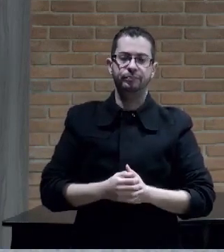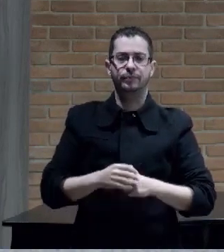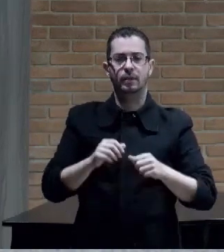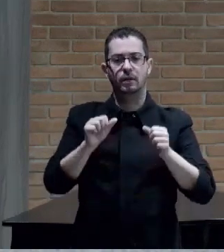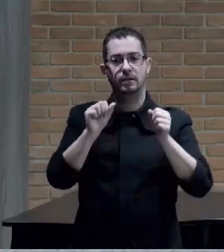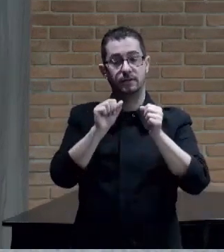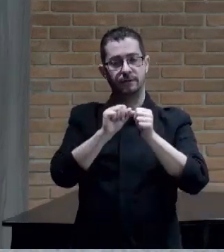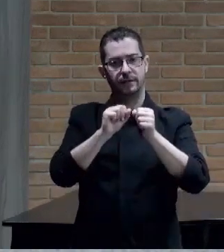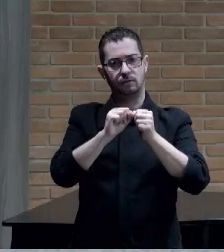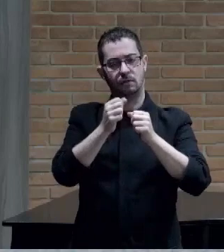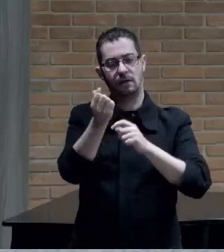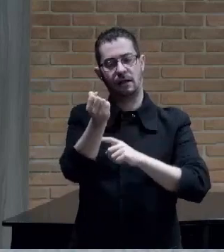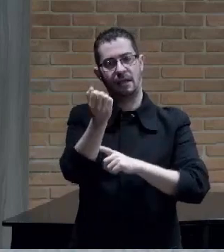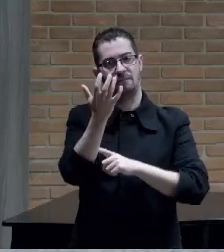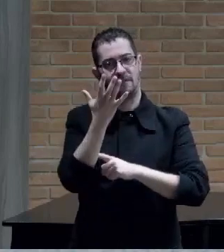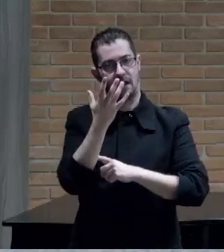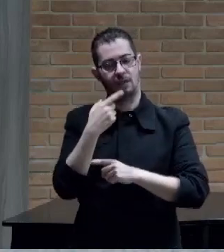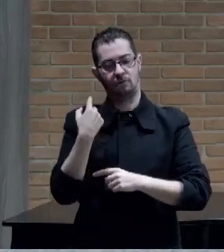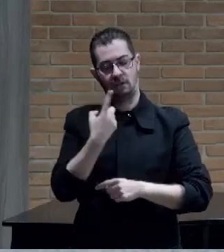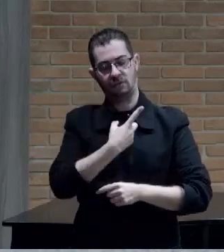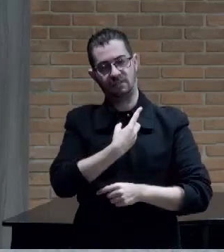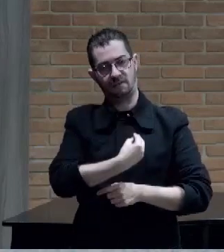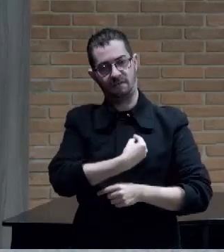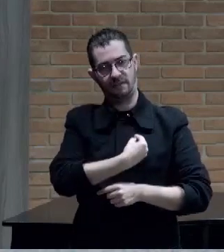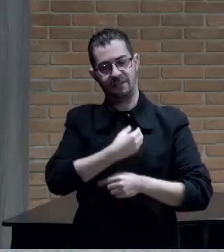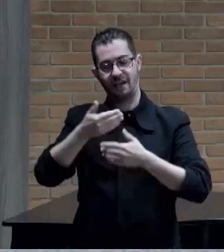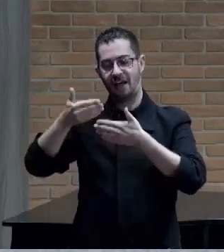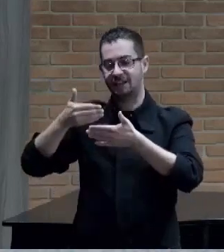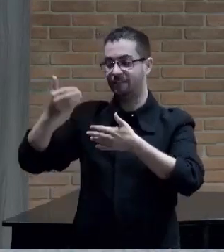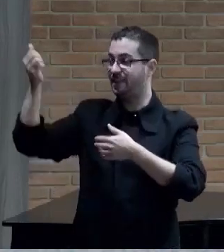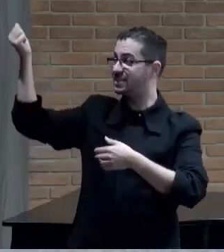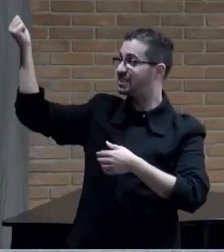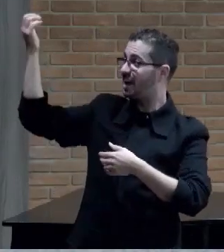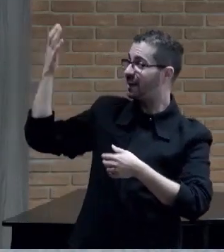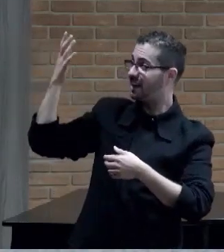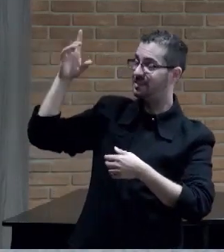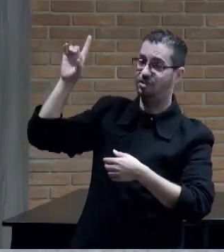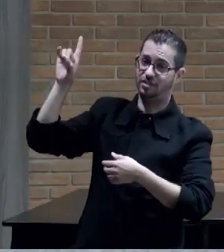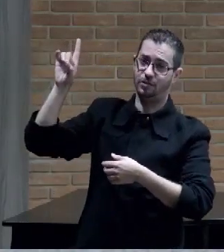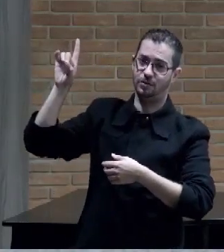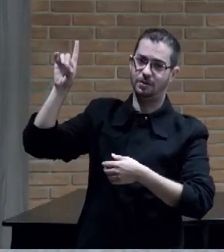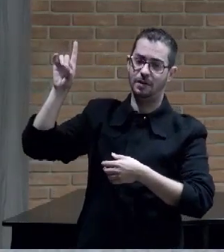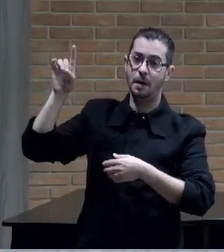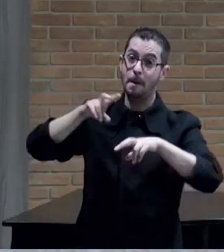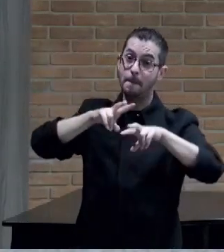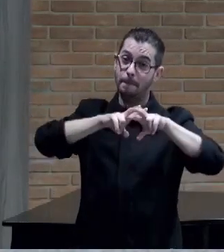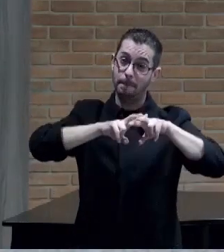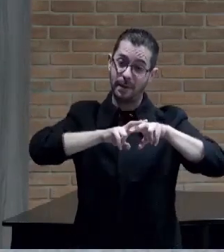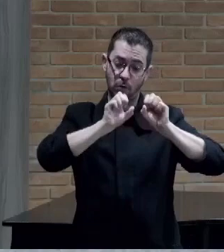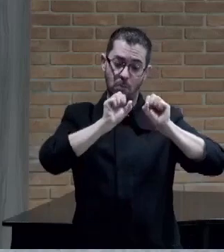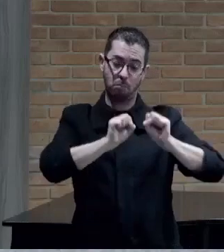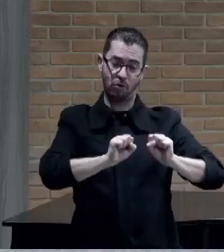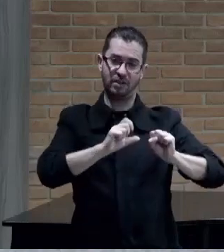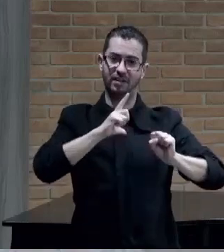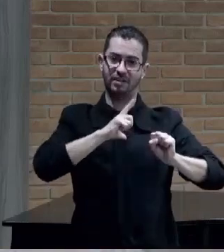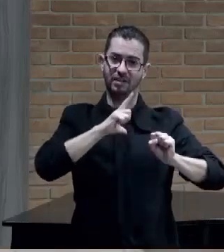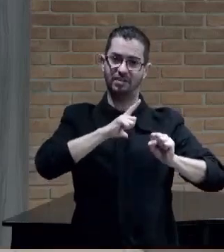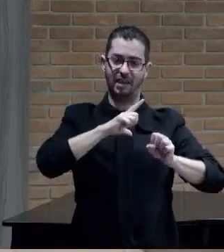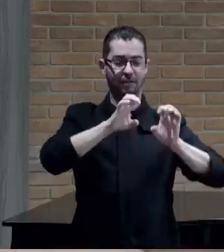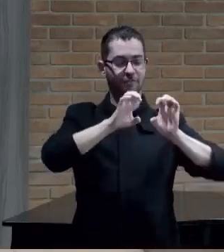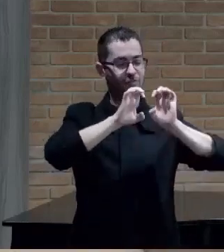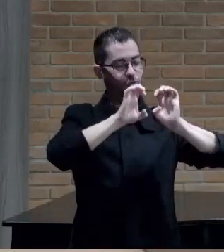manifestado nas nossas vidas pela graça de Deus através do poder que há no Evangelho. Essa justiça